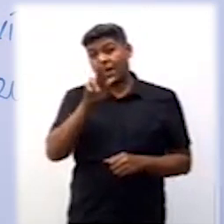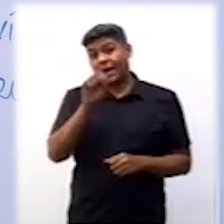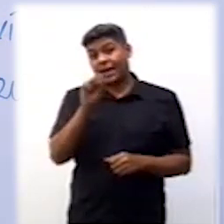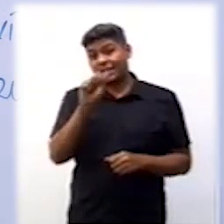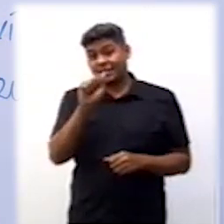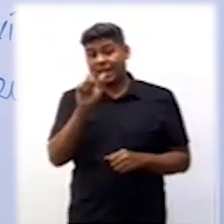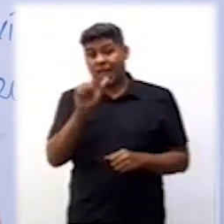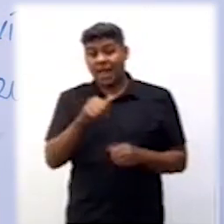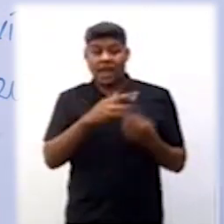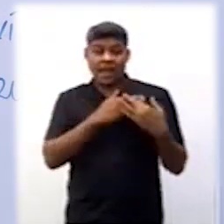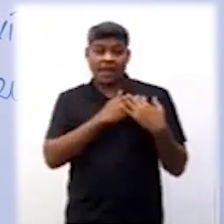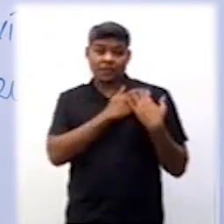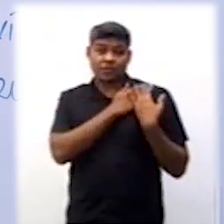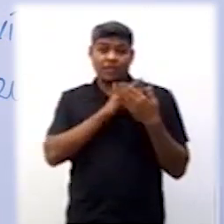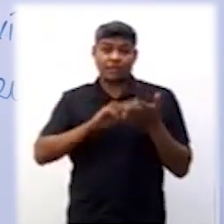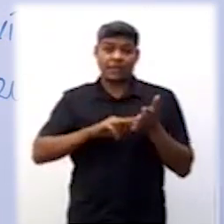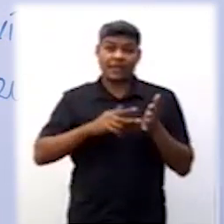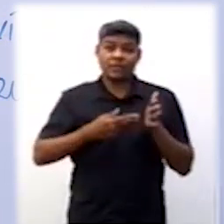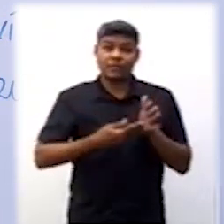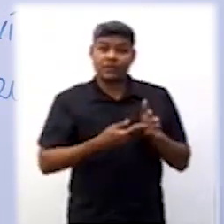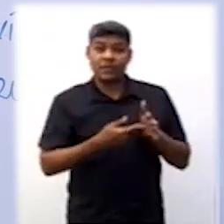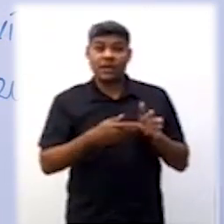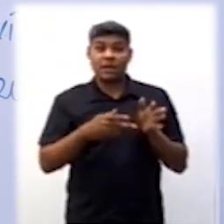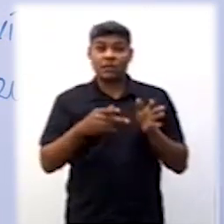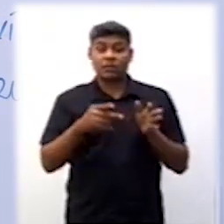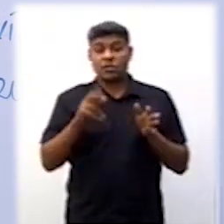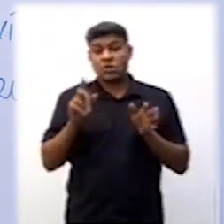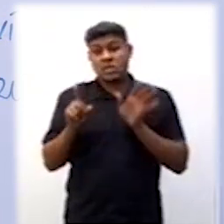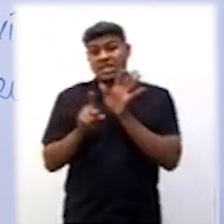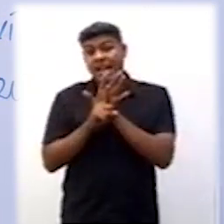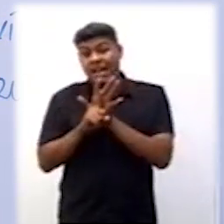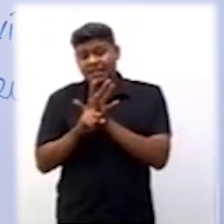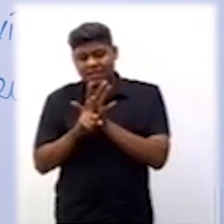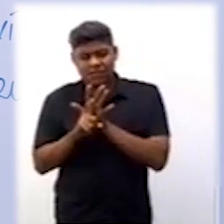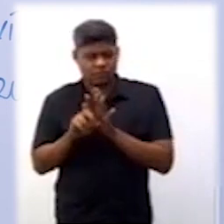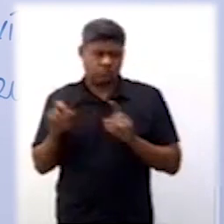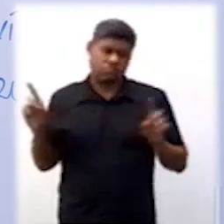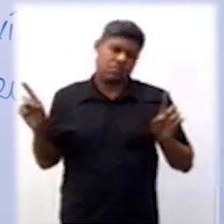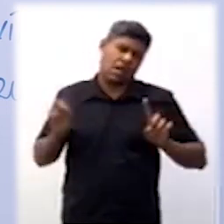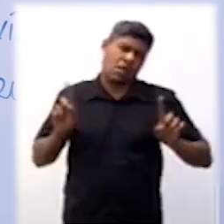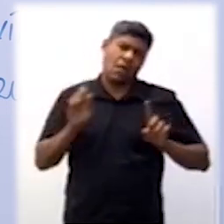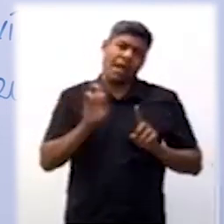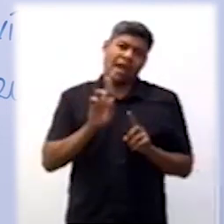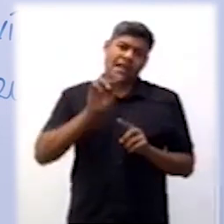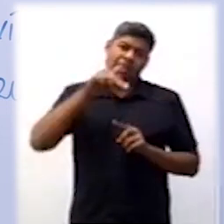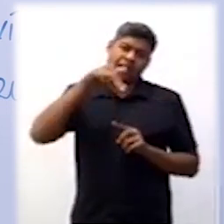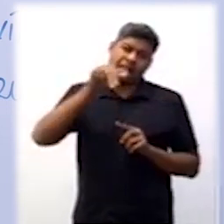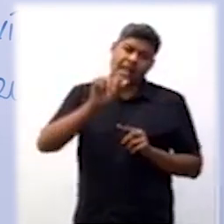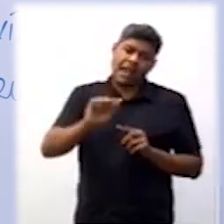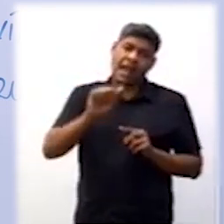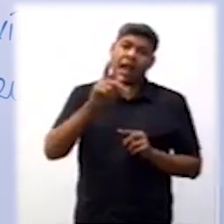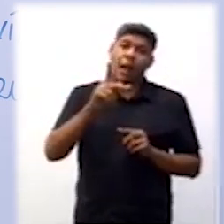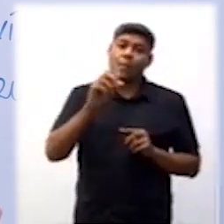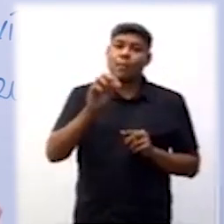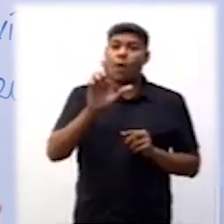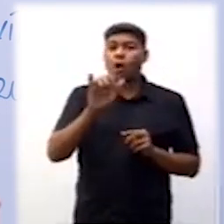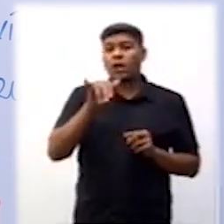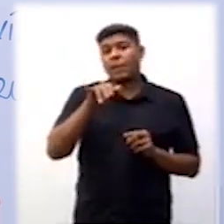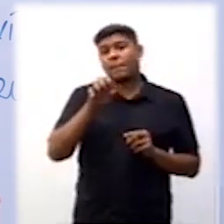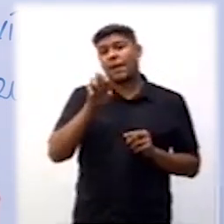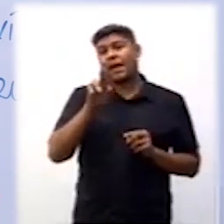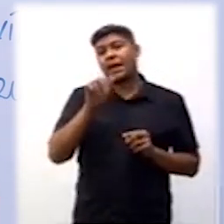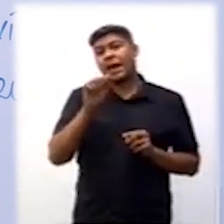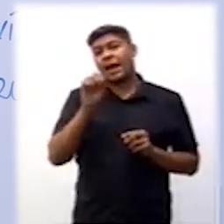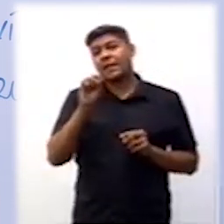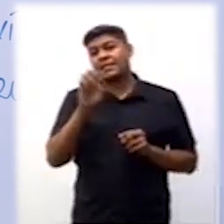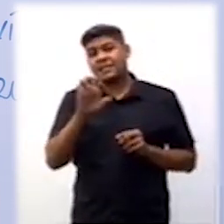tradução do RNA para senso negativo? Não. Primeiro, galera, RNA polimerase é responsável pela